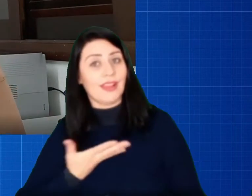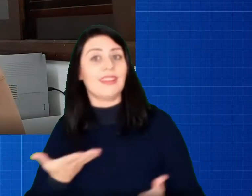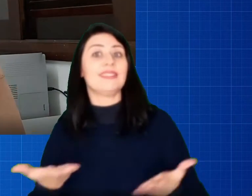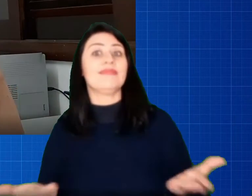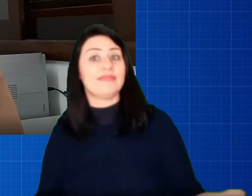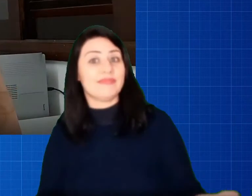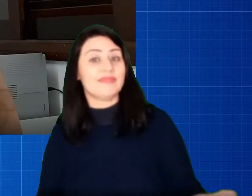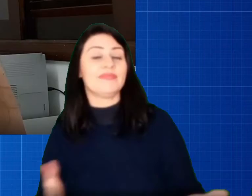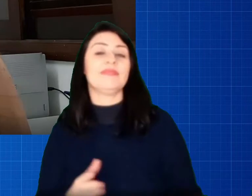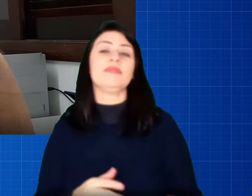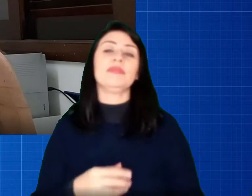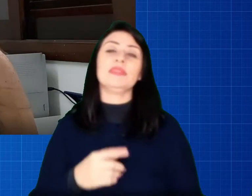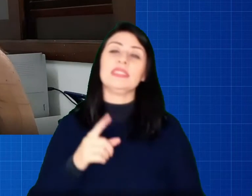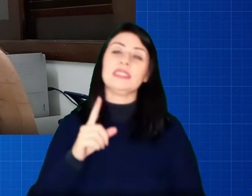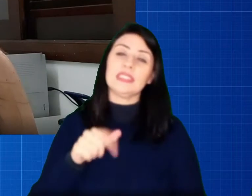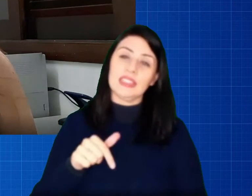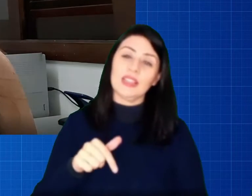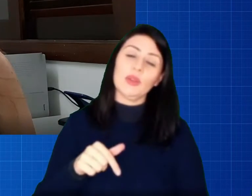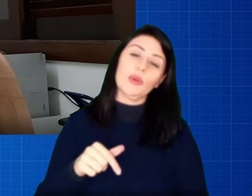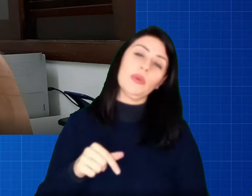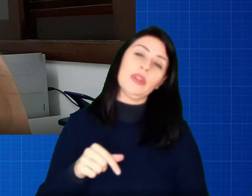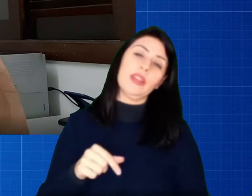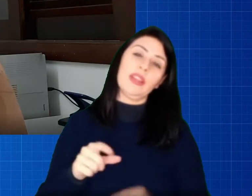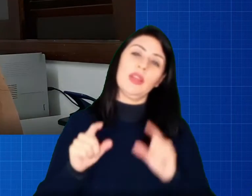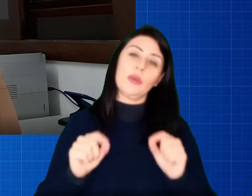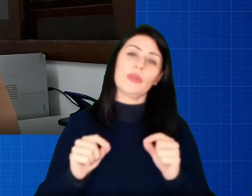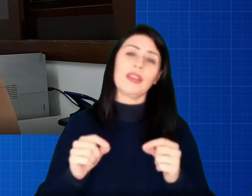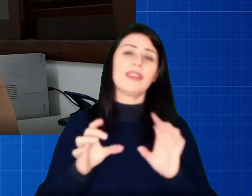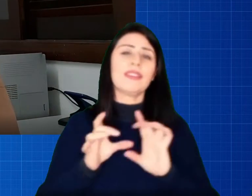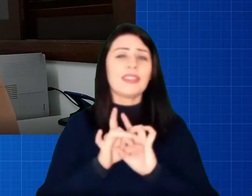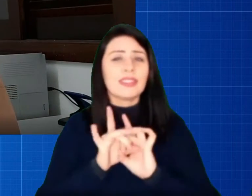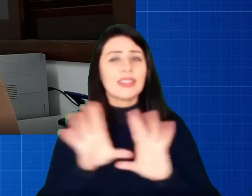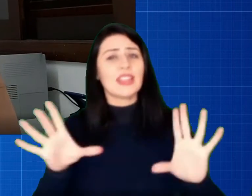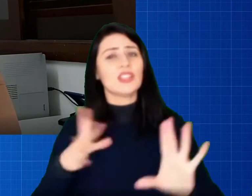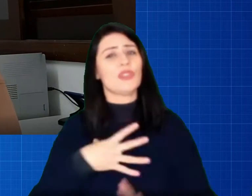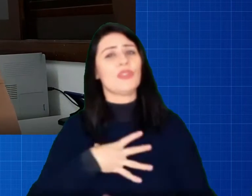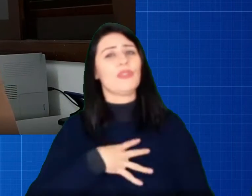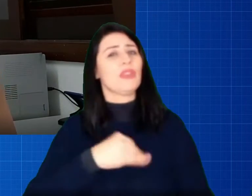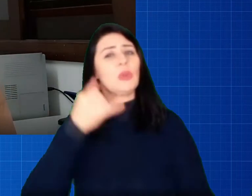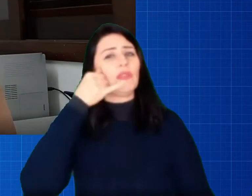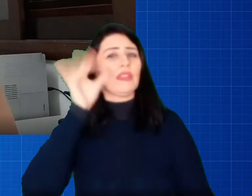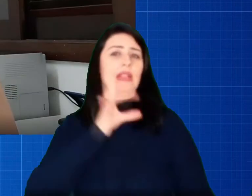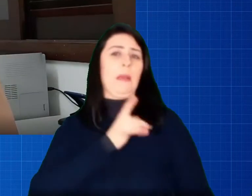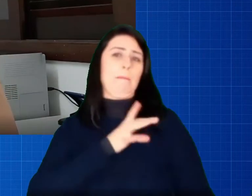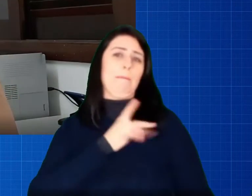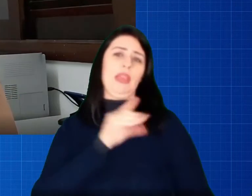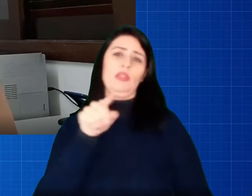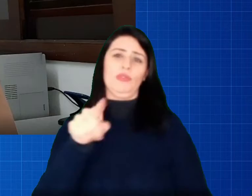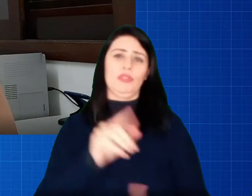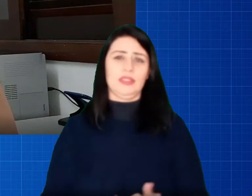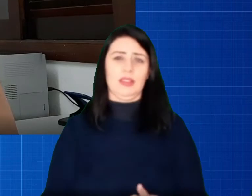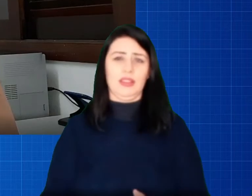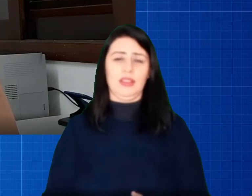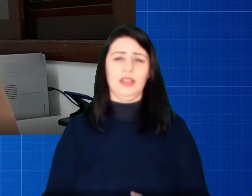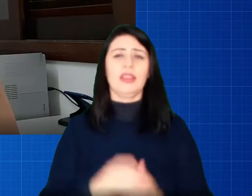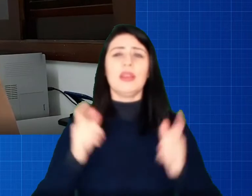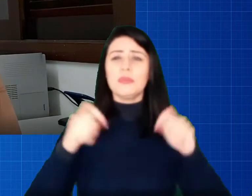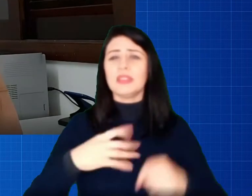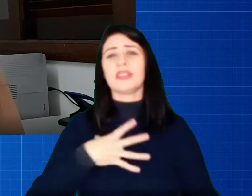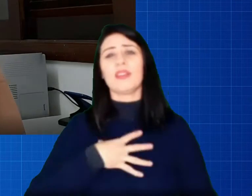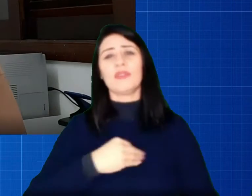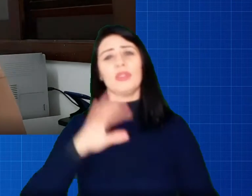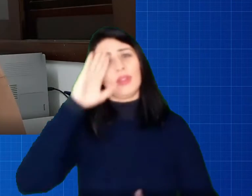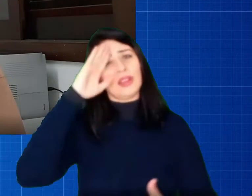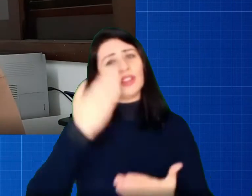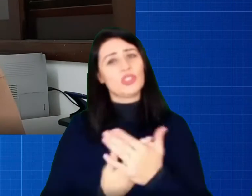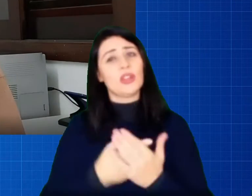menor. Mas a criança cria coragem para contar. Então, né, é uma coisa que eu pontuo. Deixe que seus filhos não tenham medo